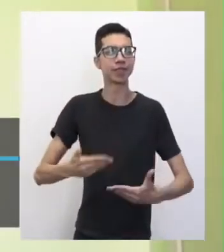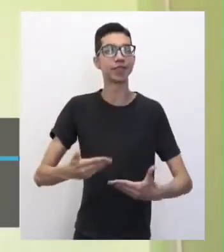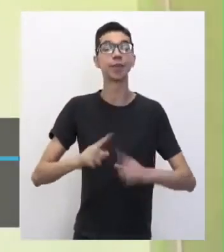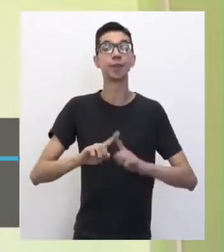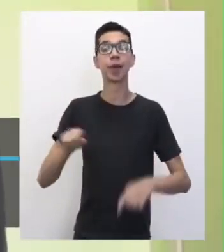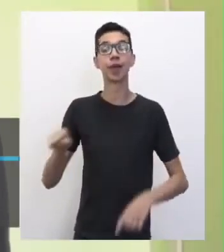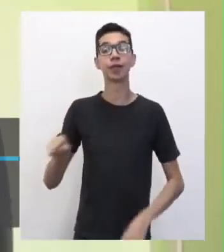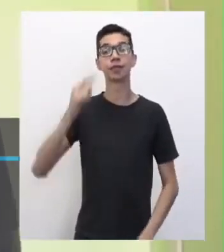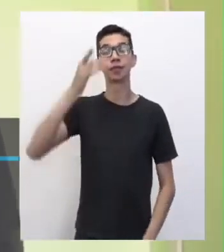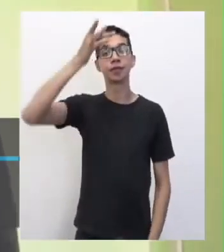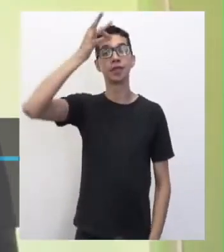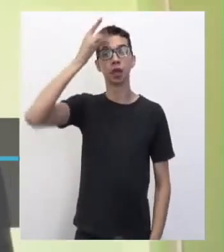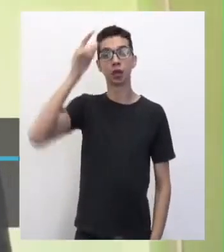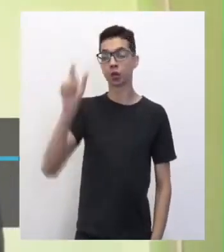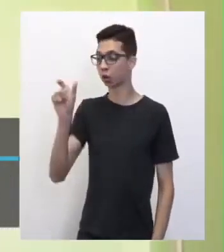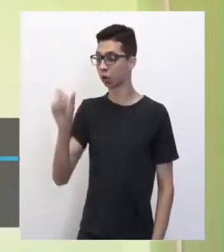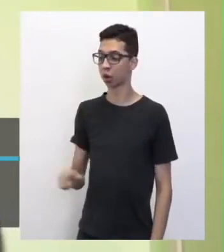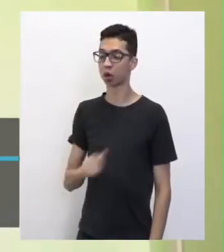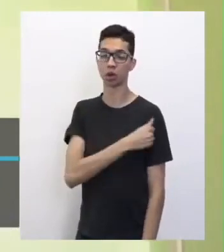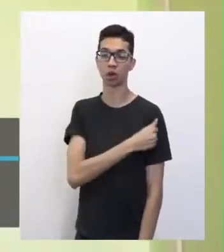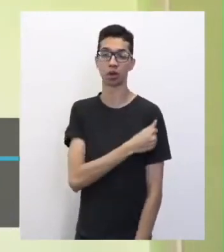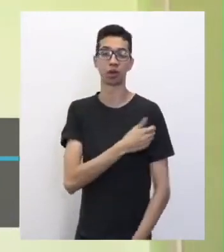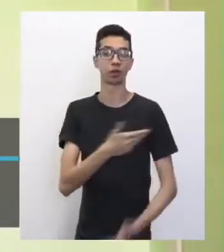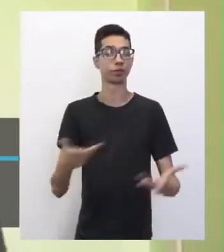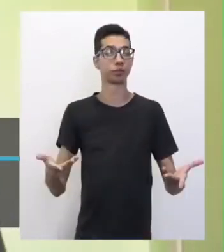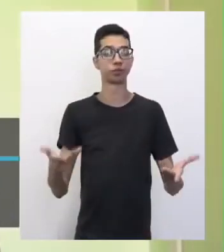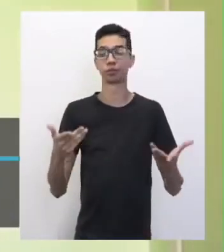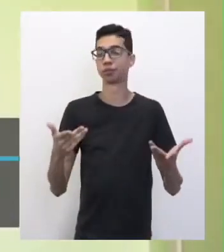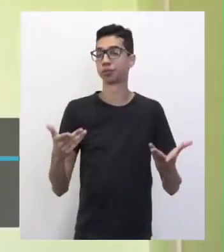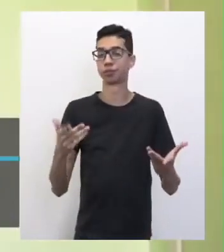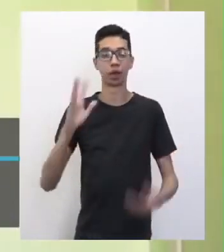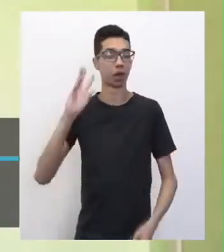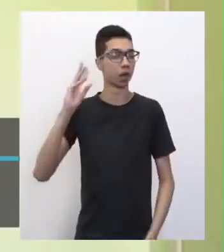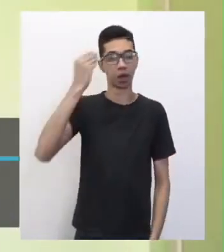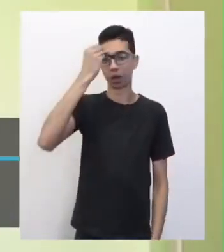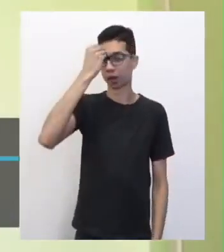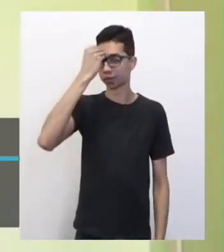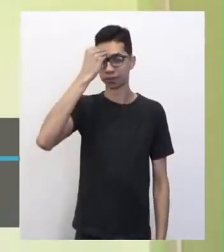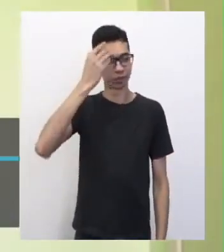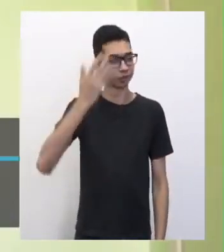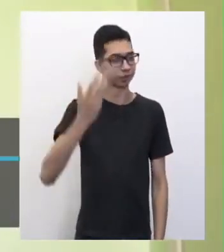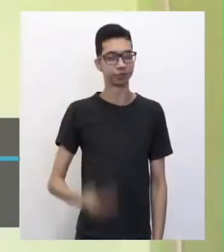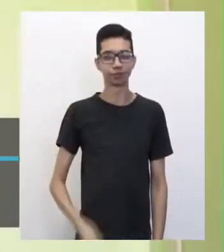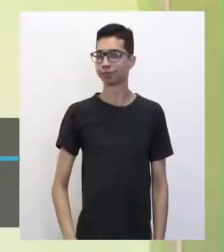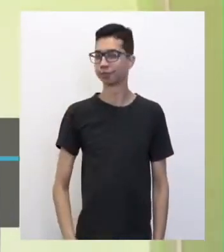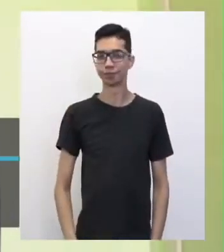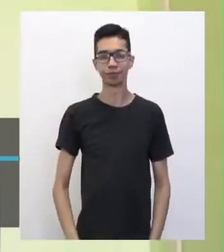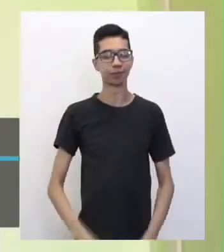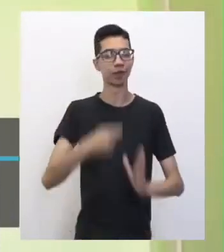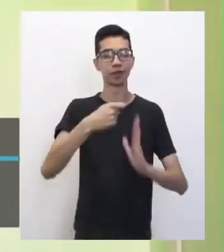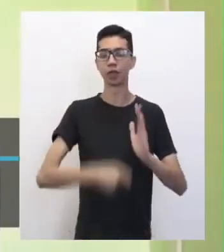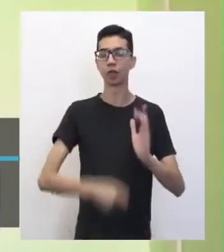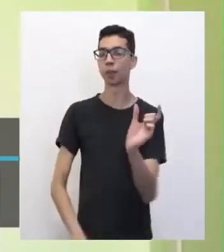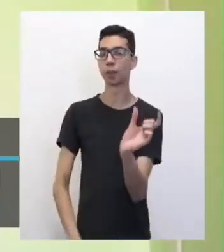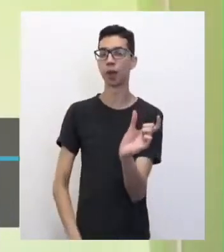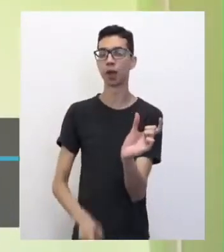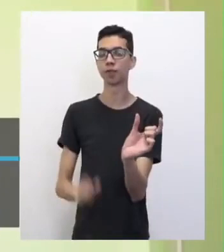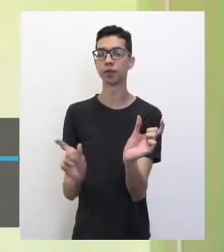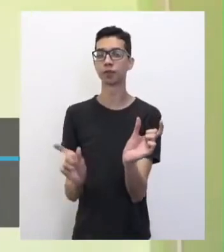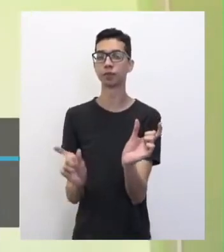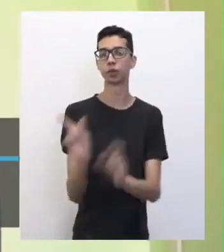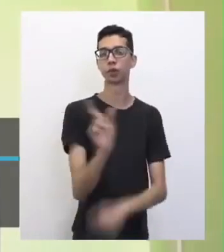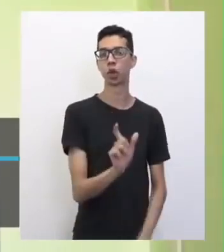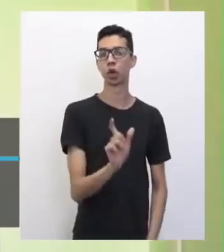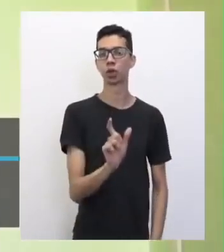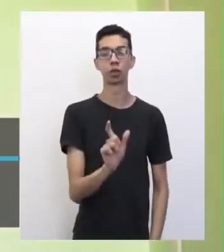foi incapaz, inclusive, de trocar uma palavra ou outra no texto. Ele colocou exatamente como estava no